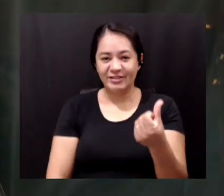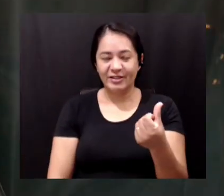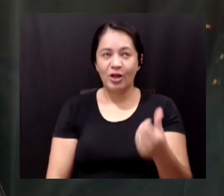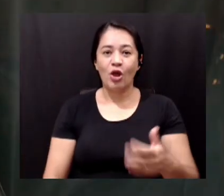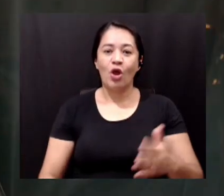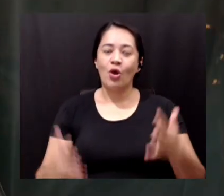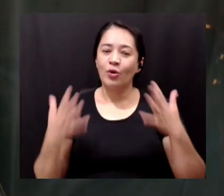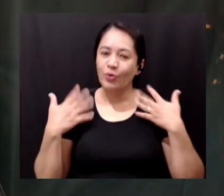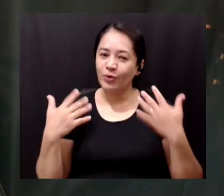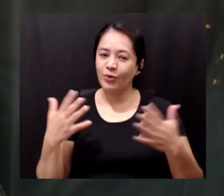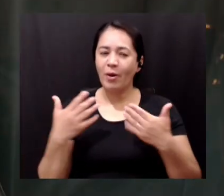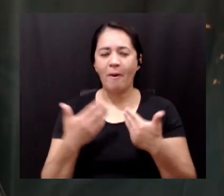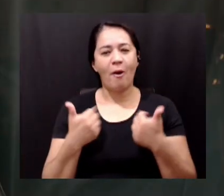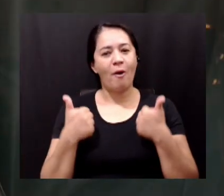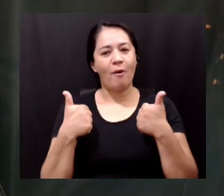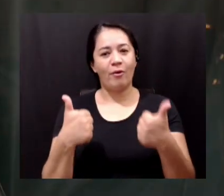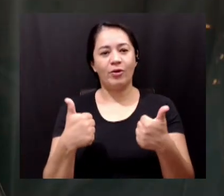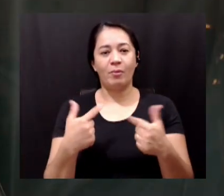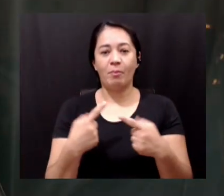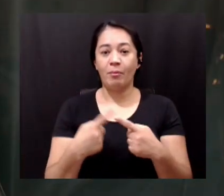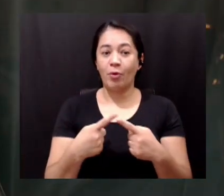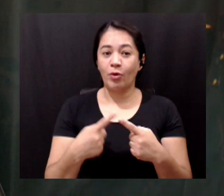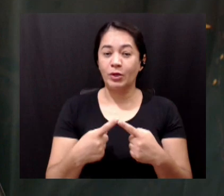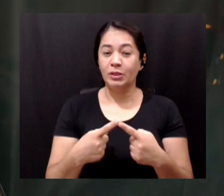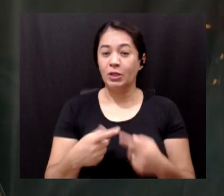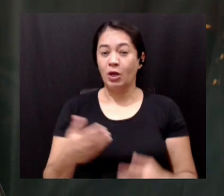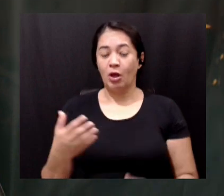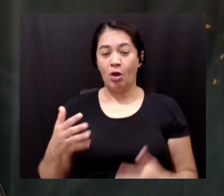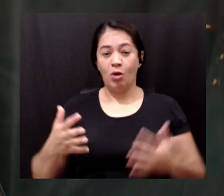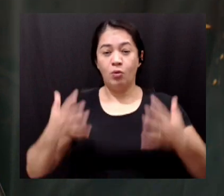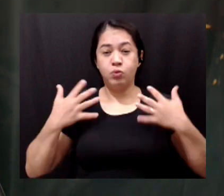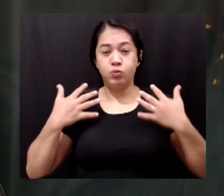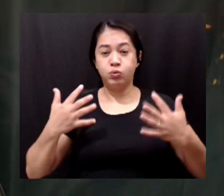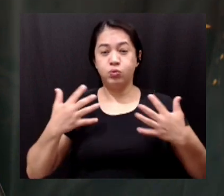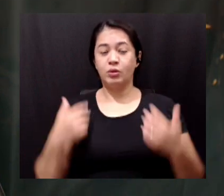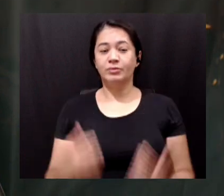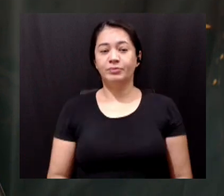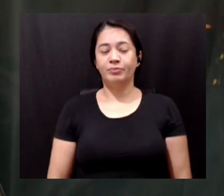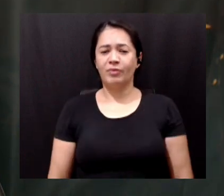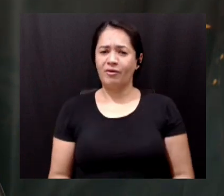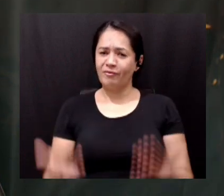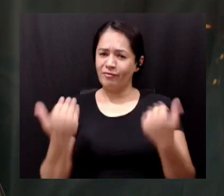aí, porque tivemos muitos dias quentes, né? Vamos lá, WhatsApp na tela?